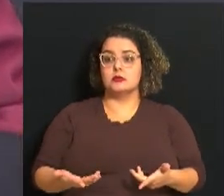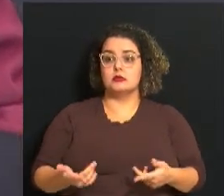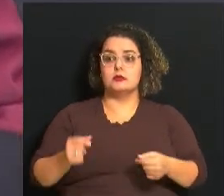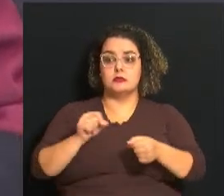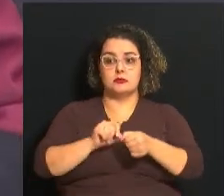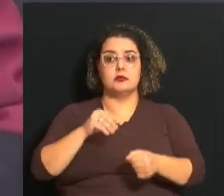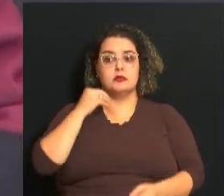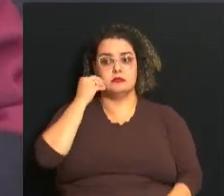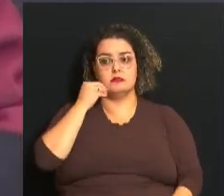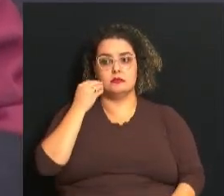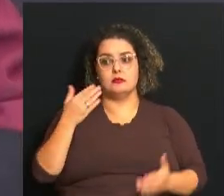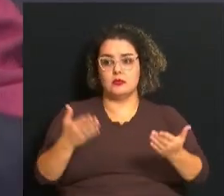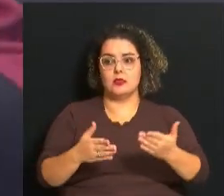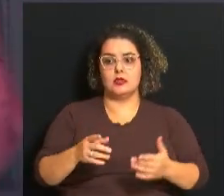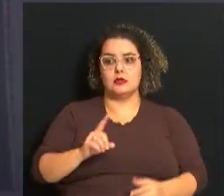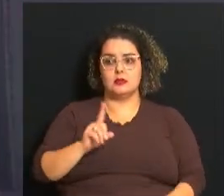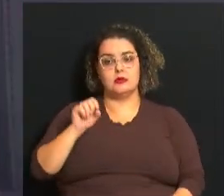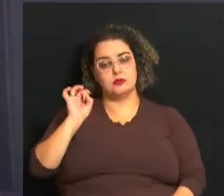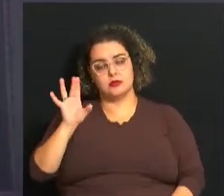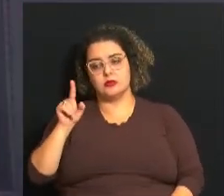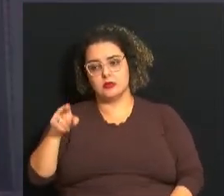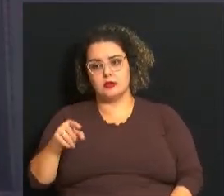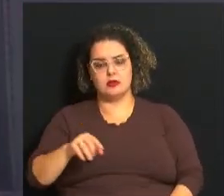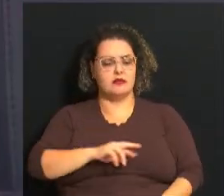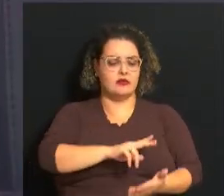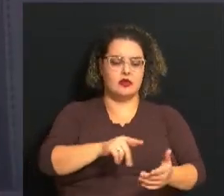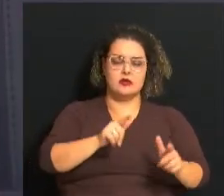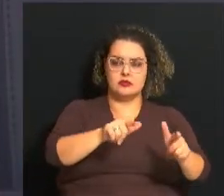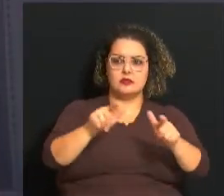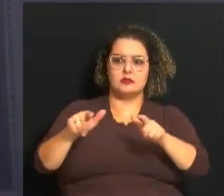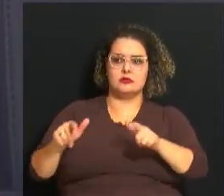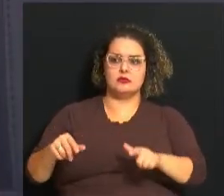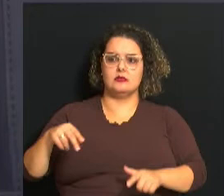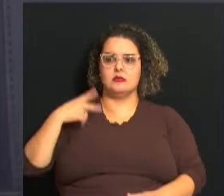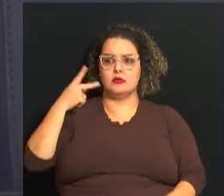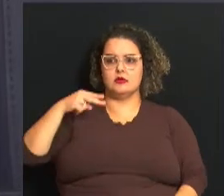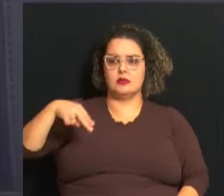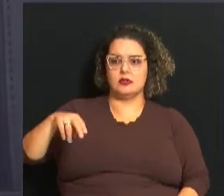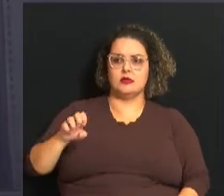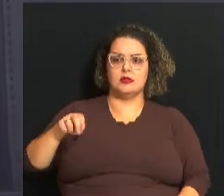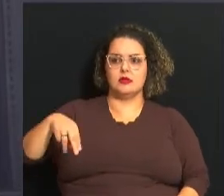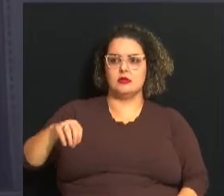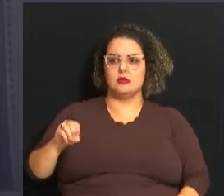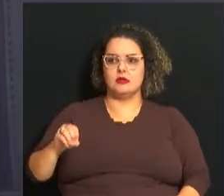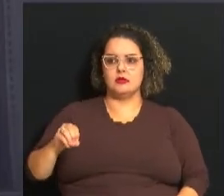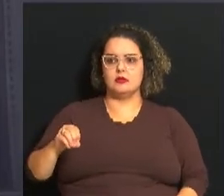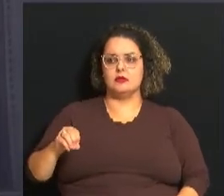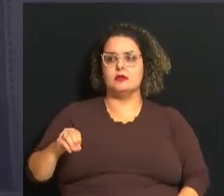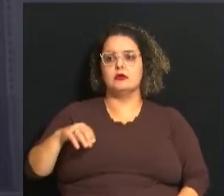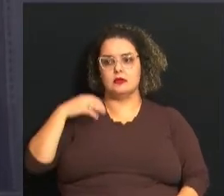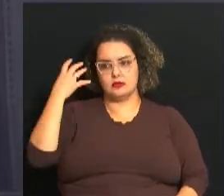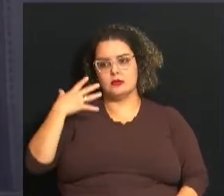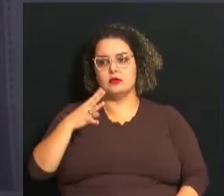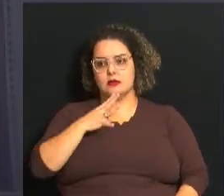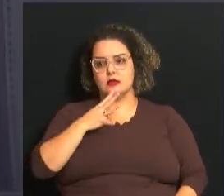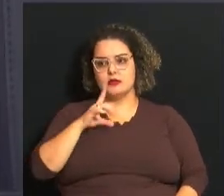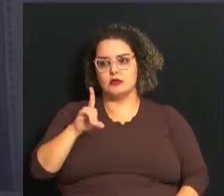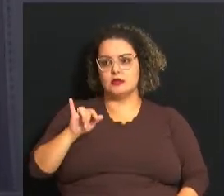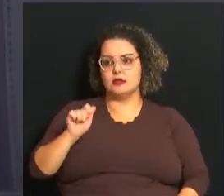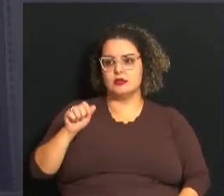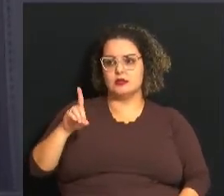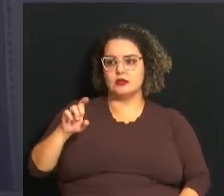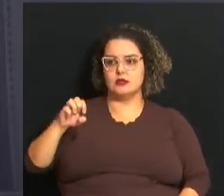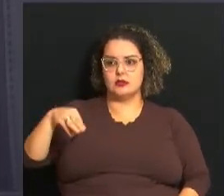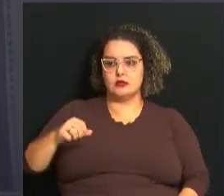uma experiência agora e não é só lá tem muitos lugares Vereador Neno que a vida conhece muito bem né lá em Diadema aqui